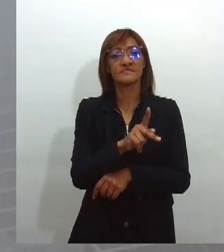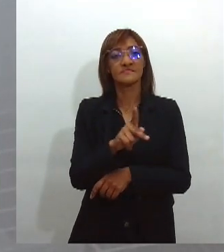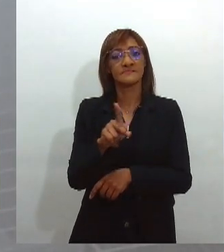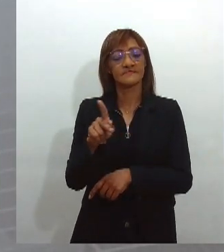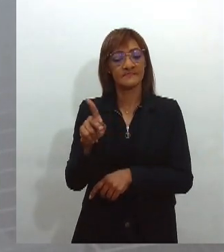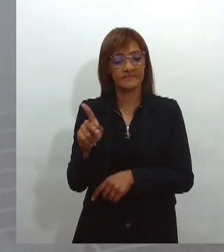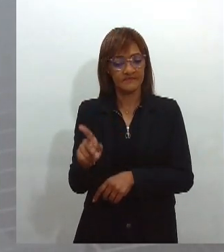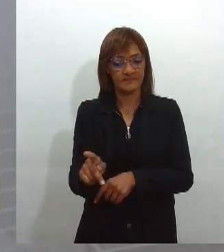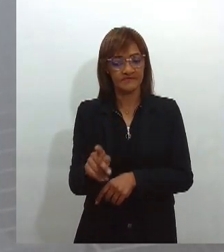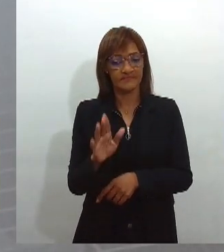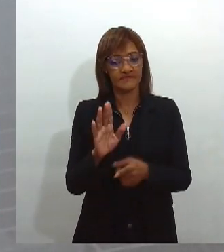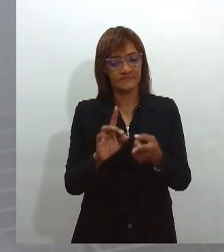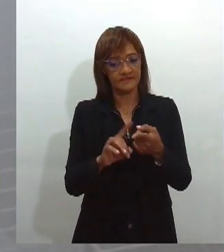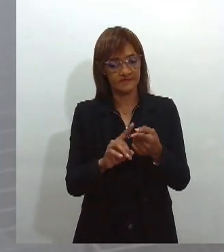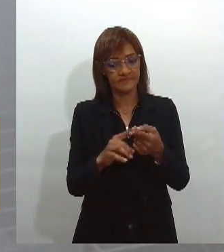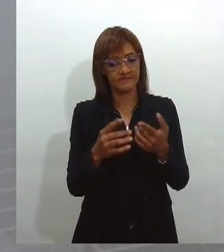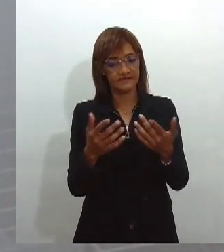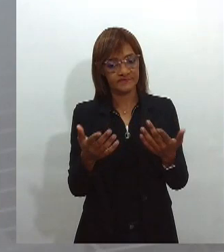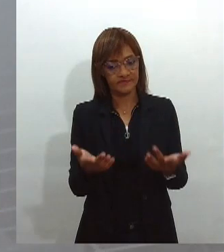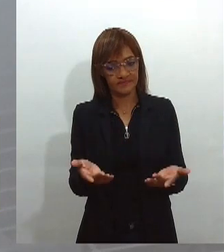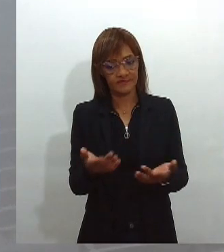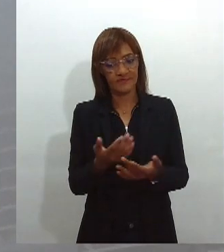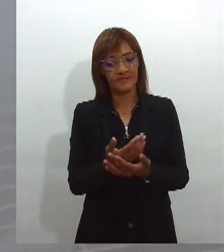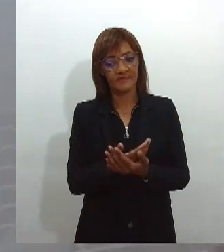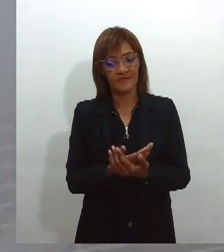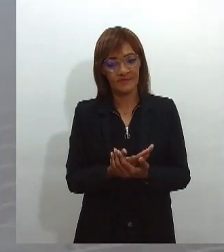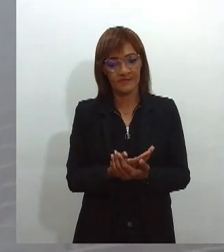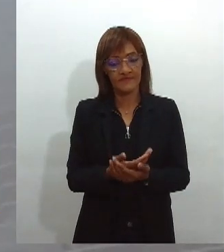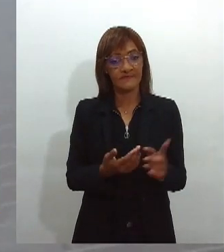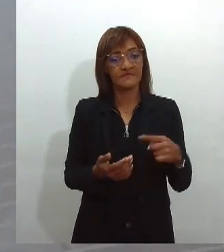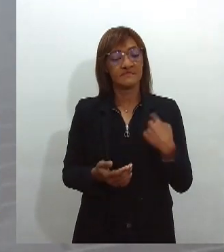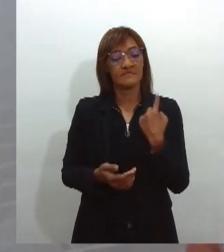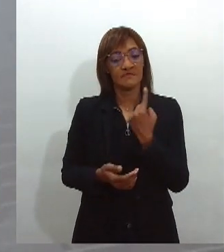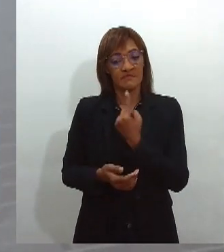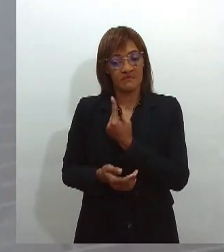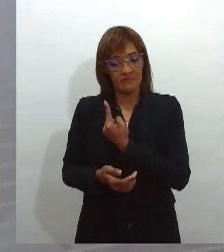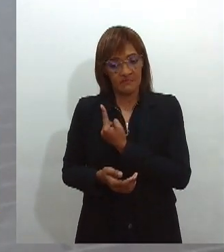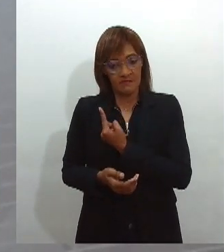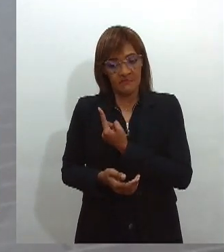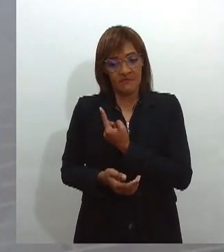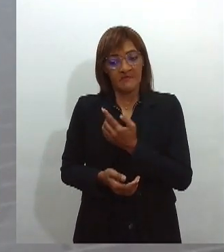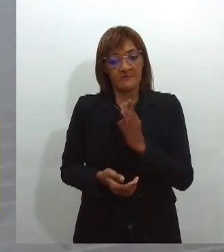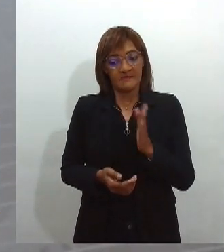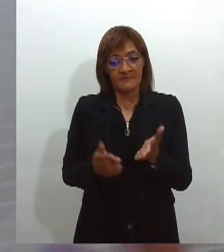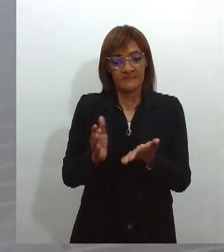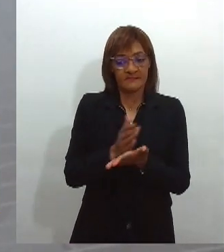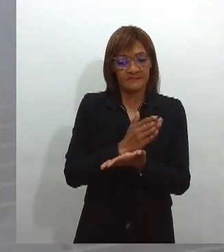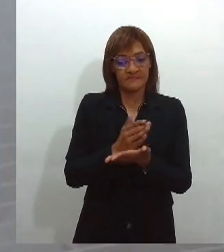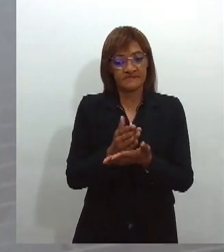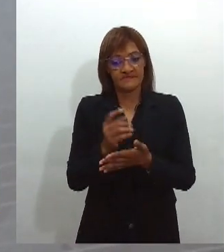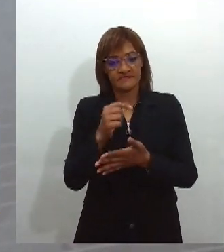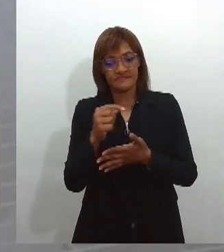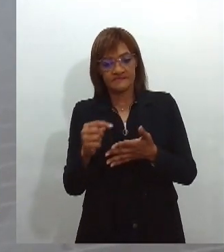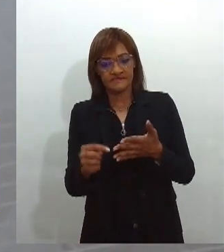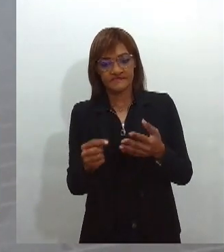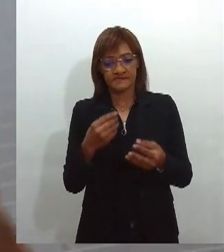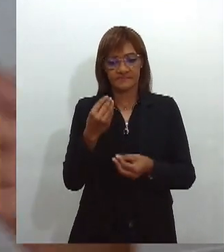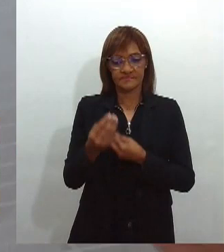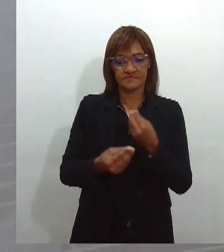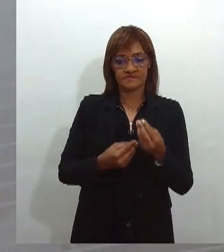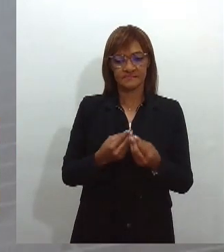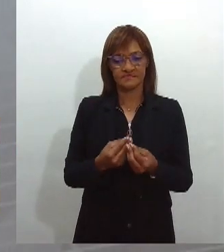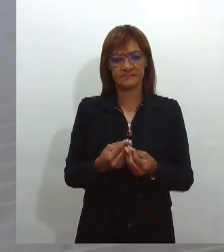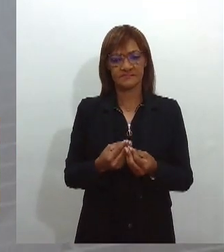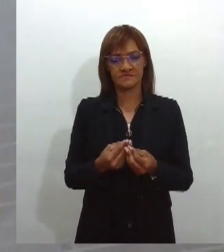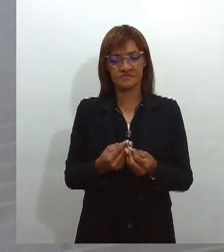como reeleição, e a gente colocou algumas questões sobre tramitação, celeridade nos projetos,